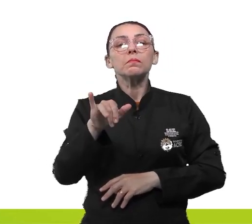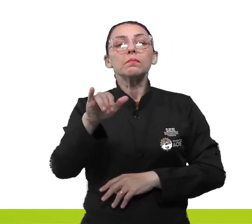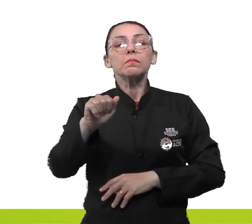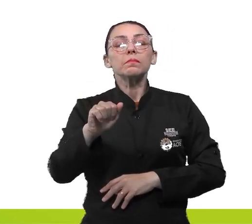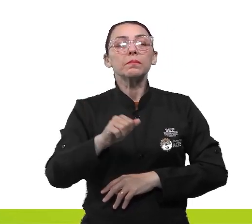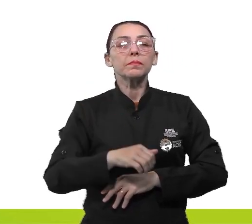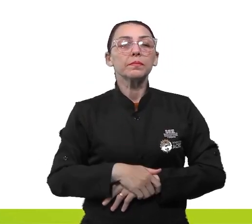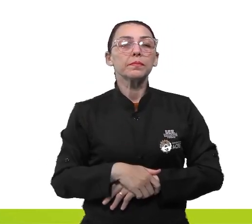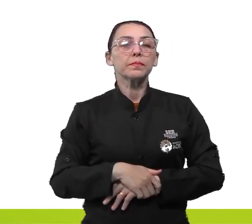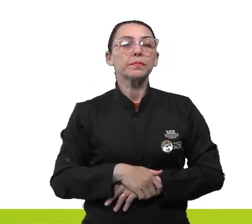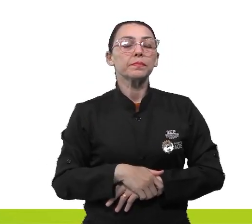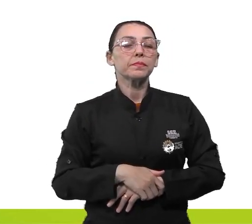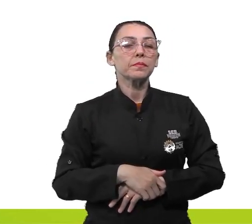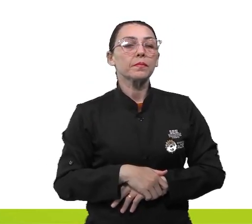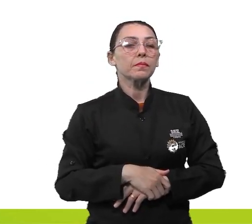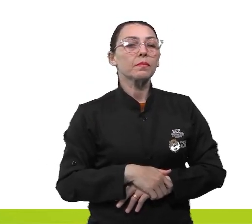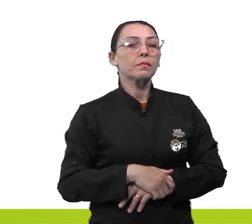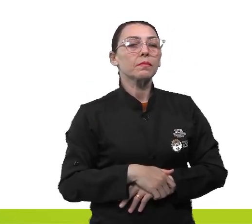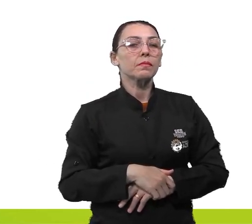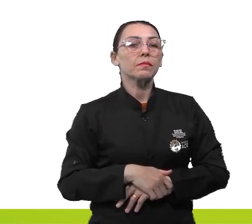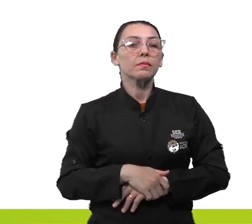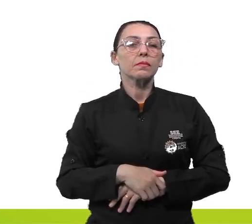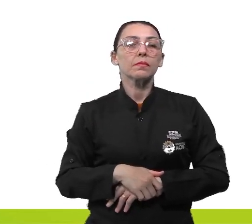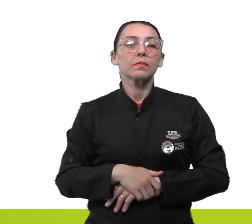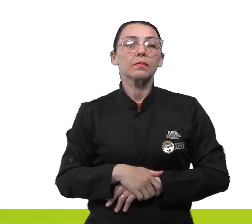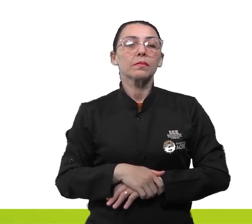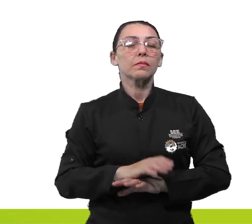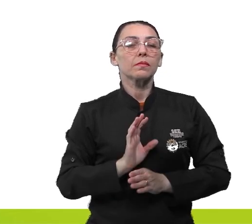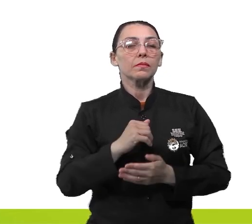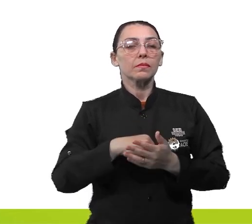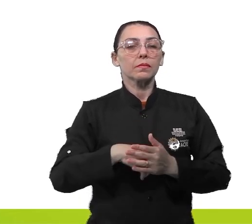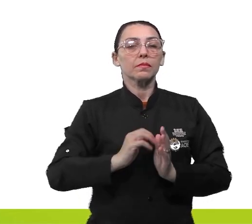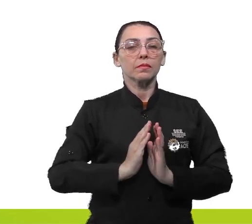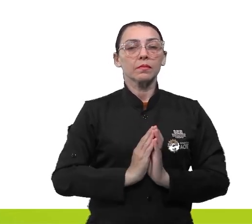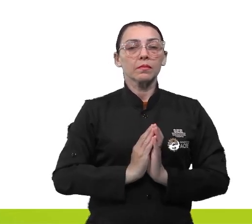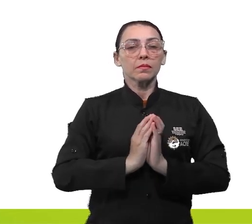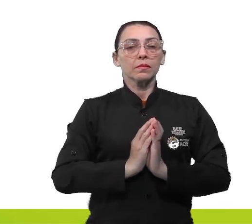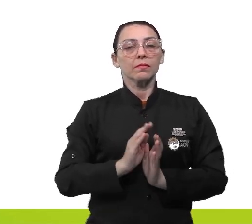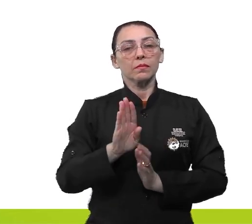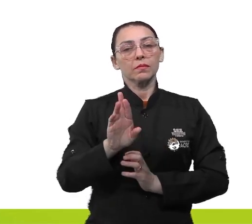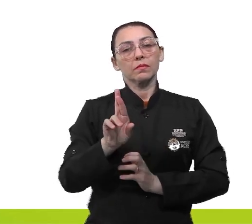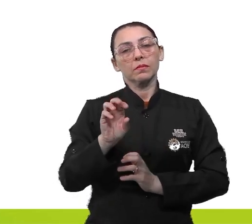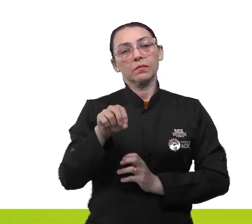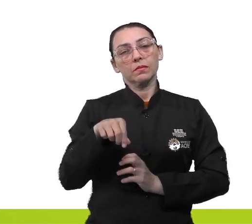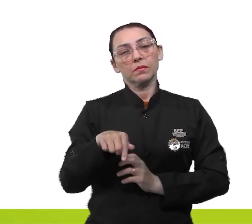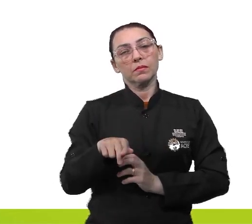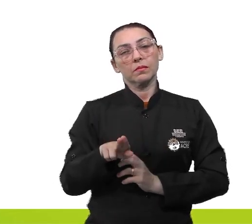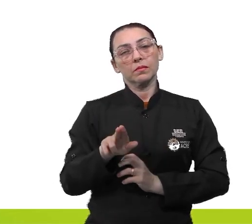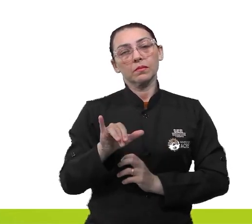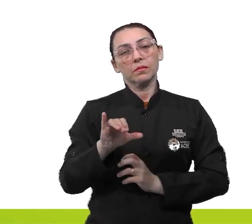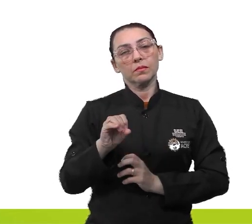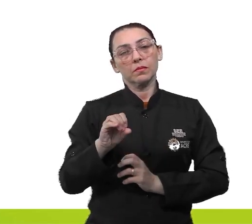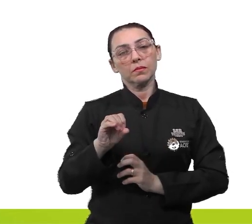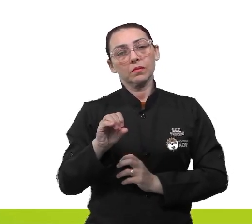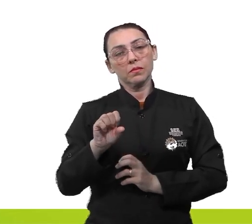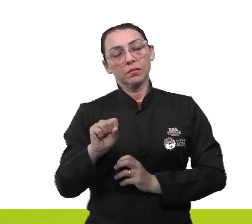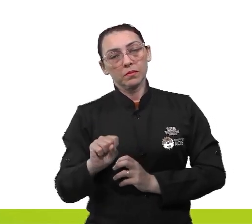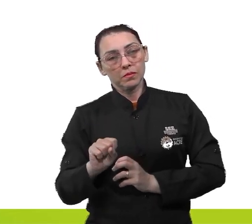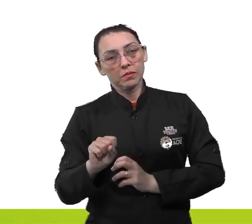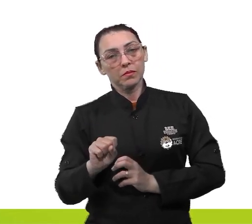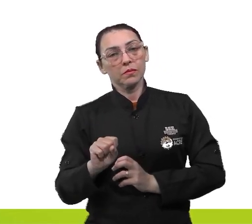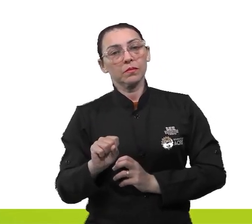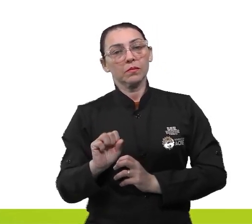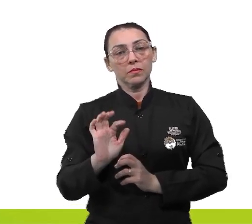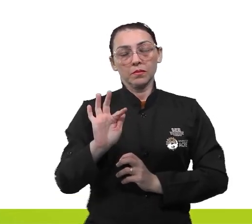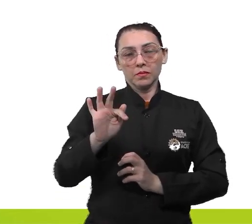nossos pulmões, tá certo? Aqui dentro dos pulmões temos os brônquios e os bronquíolos. E